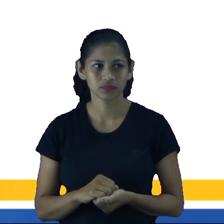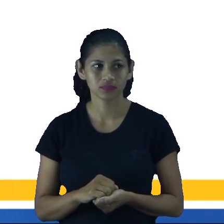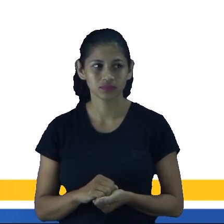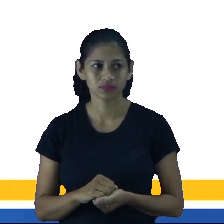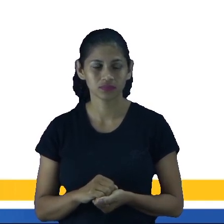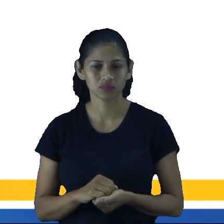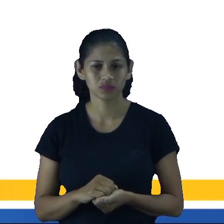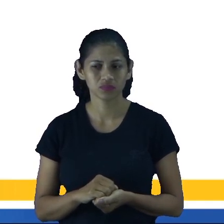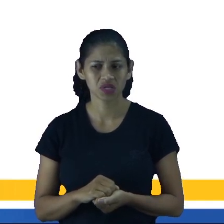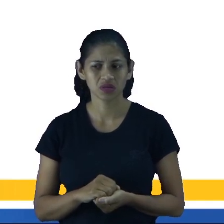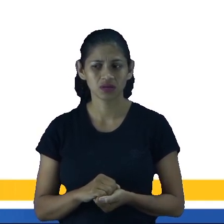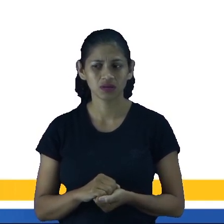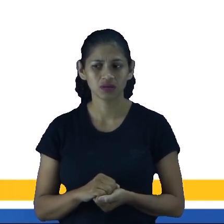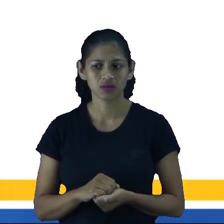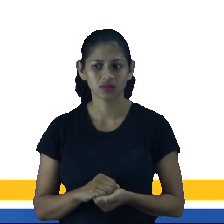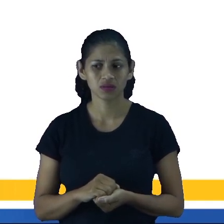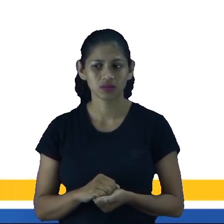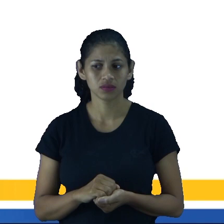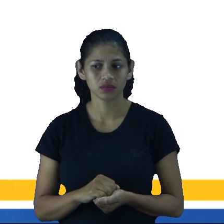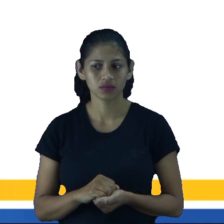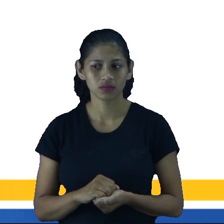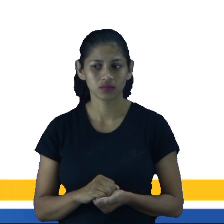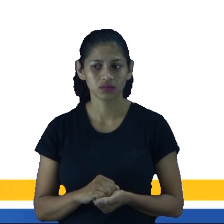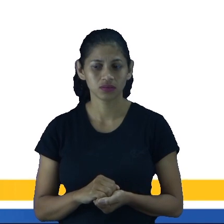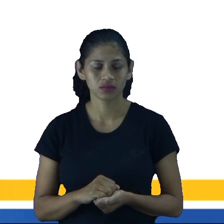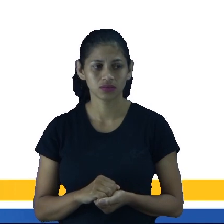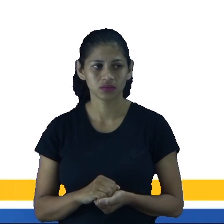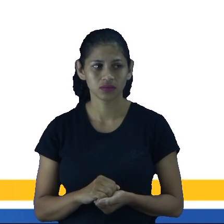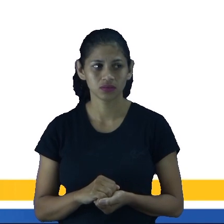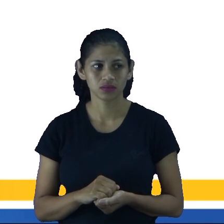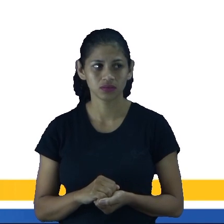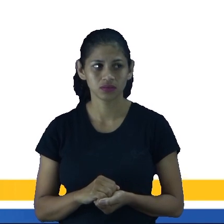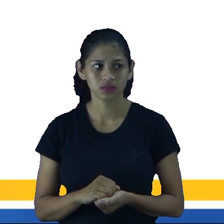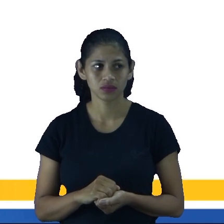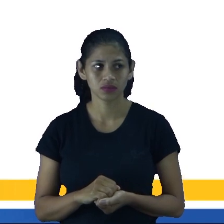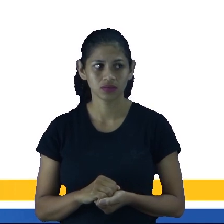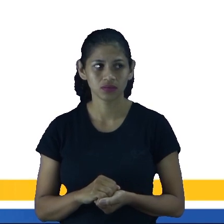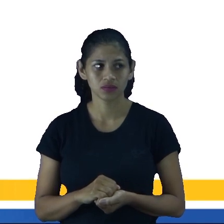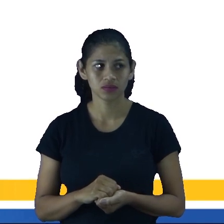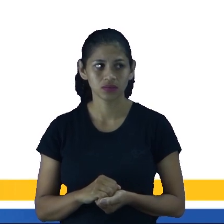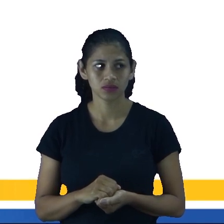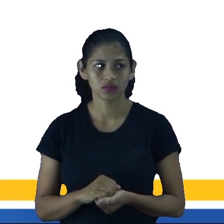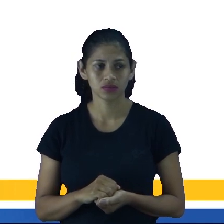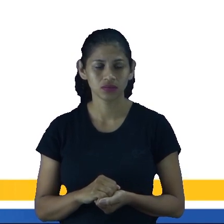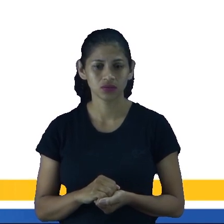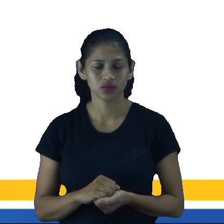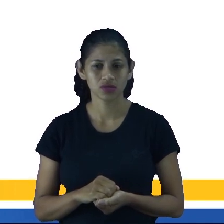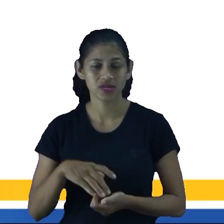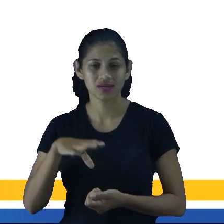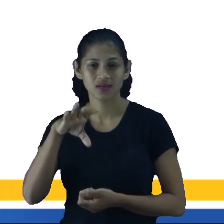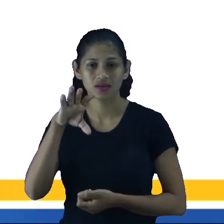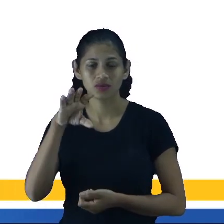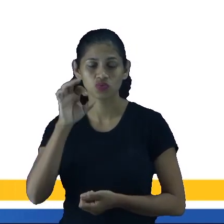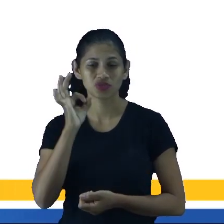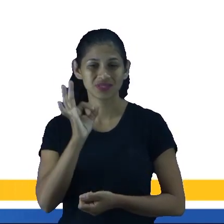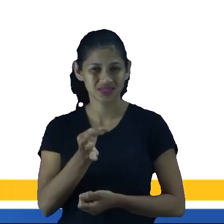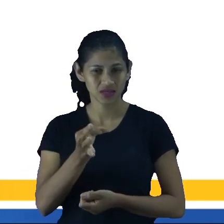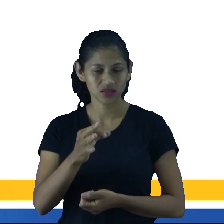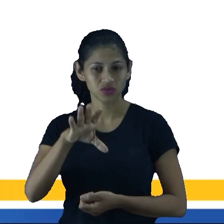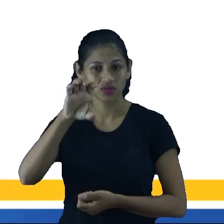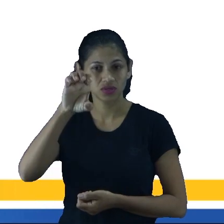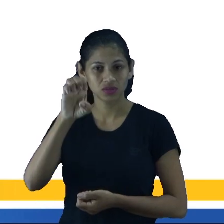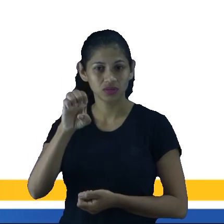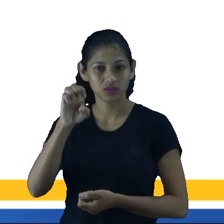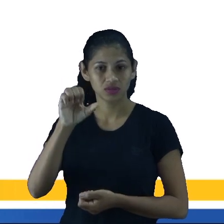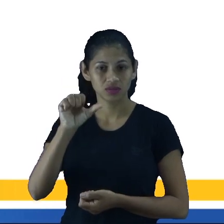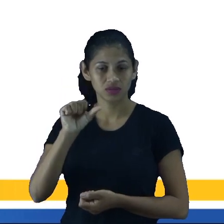bien também é muito utilizado em rede social, mas também está equivocado, né? O correto é o estar, né? Porque o bem ele